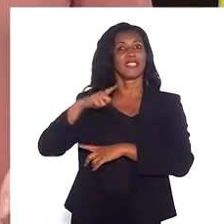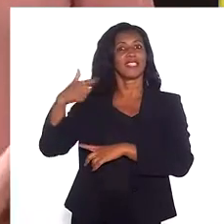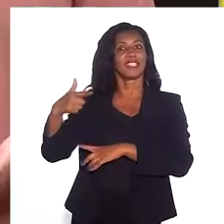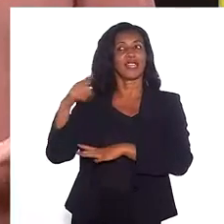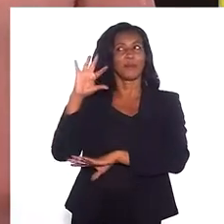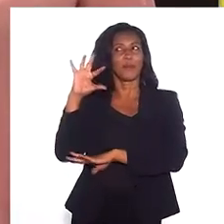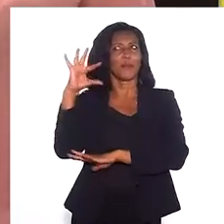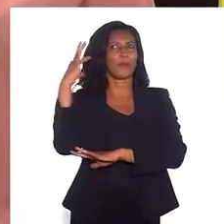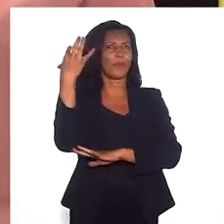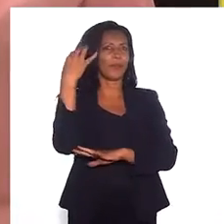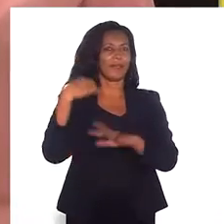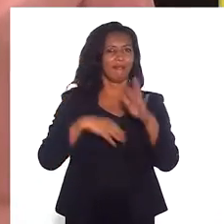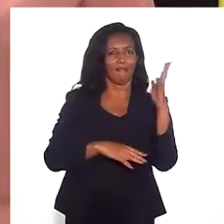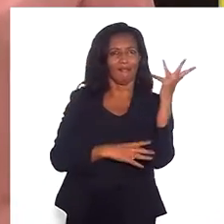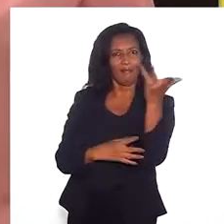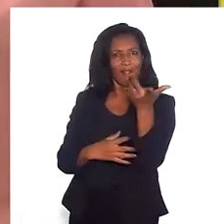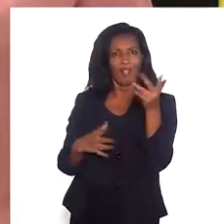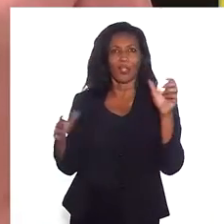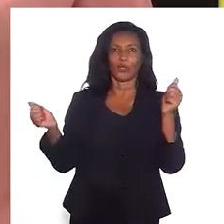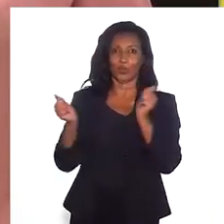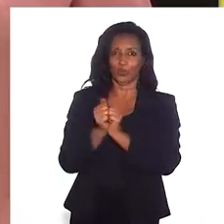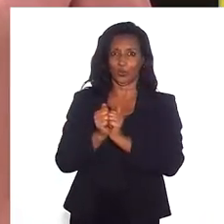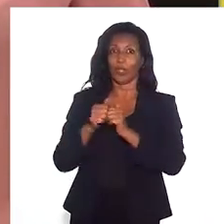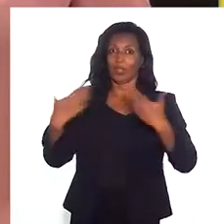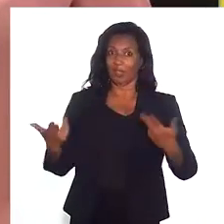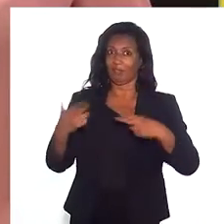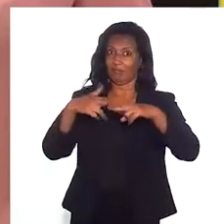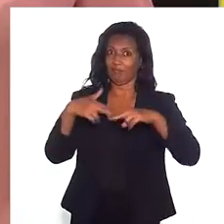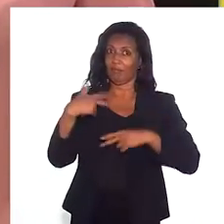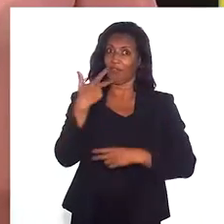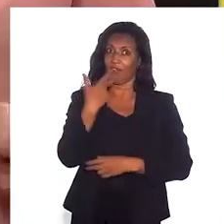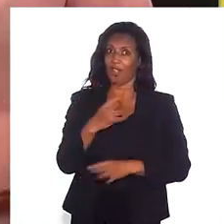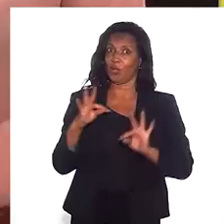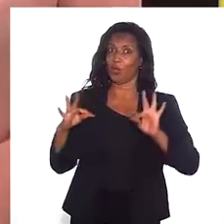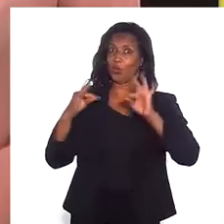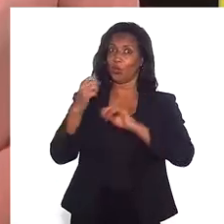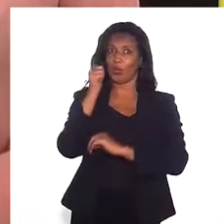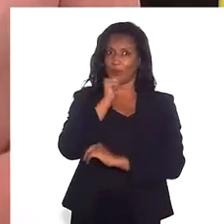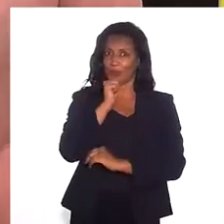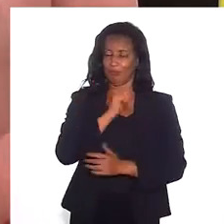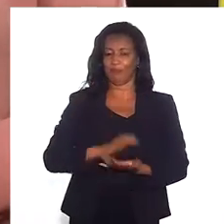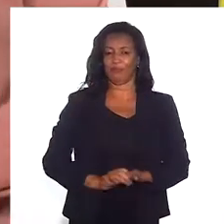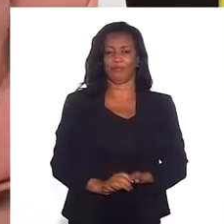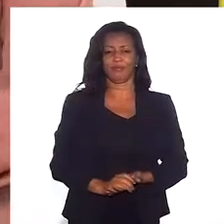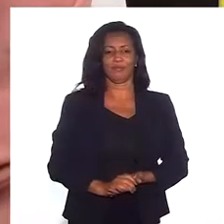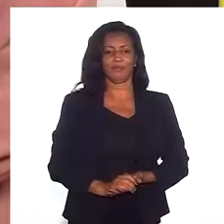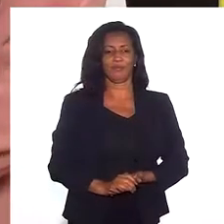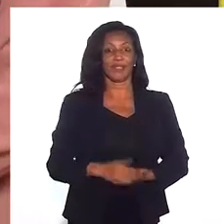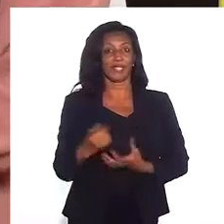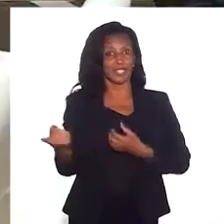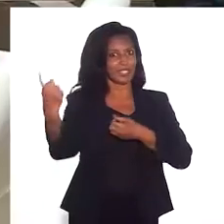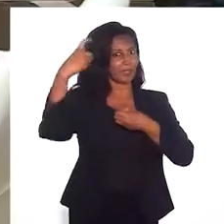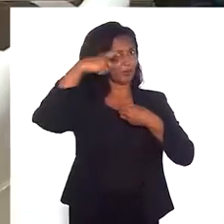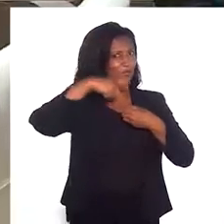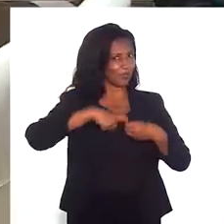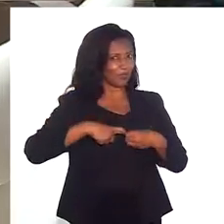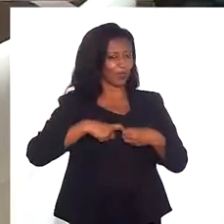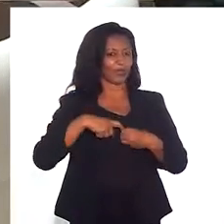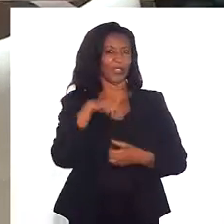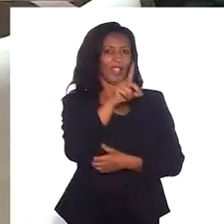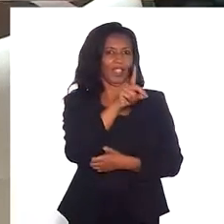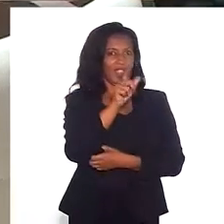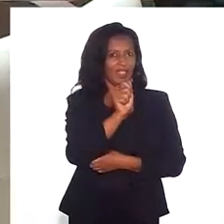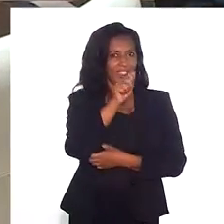uma causa ambiental? É justamente sobre isso que estamos falando no Toda Mulher. Estamos de